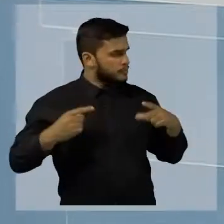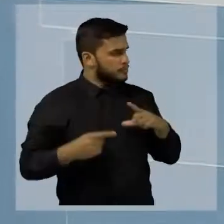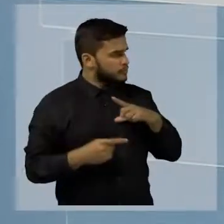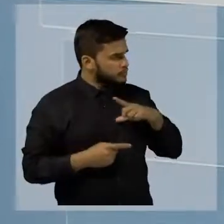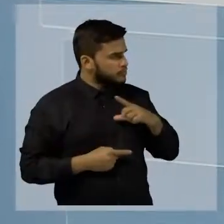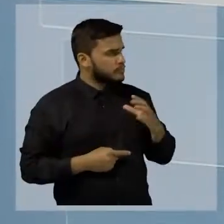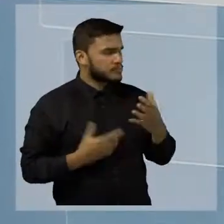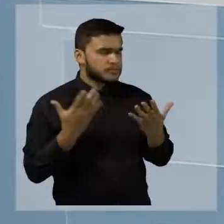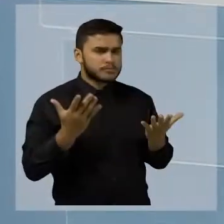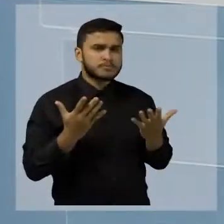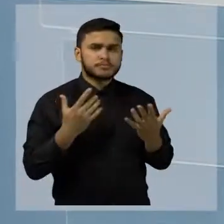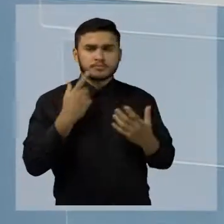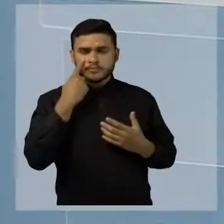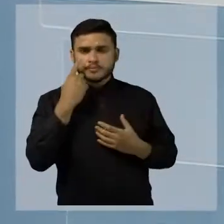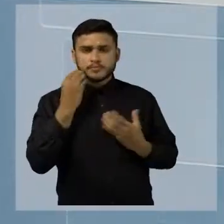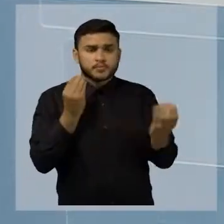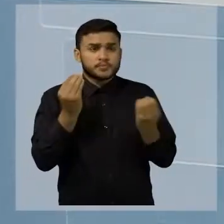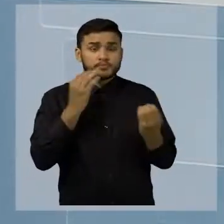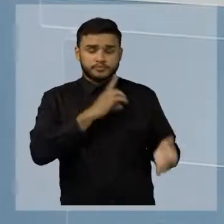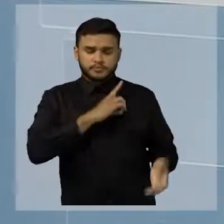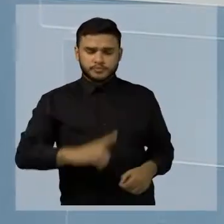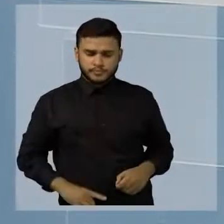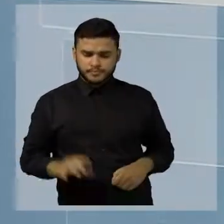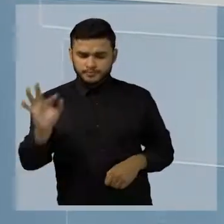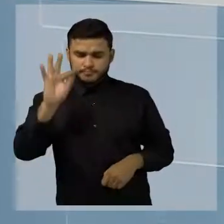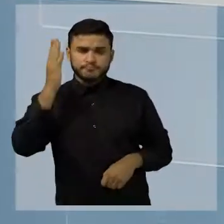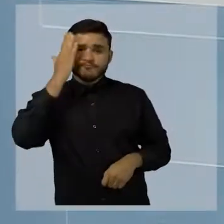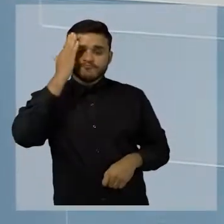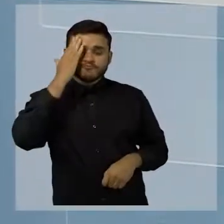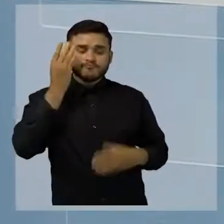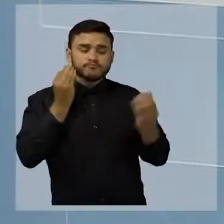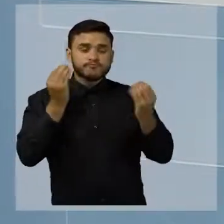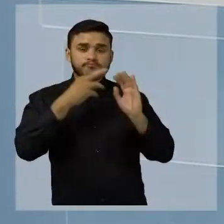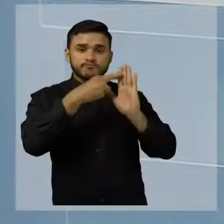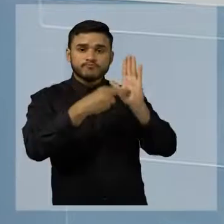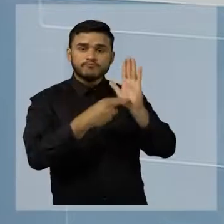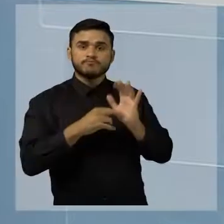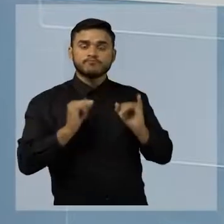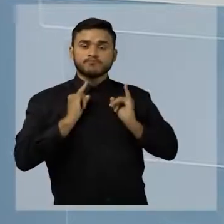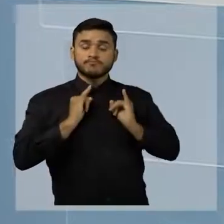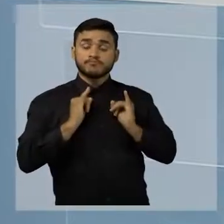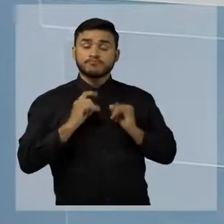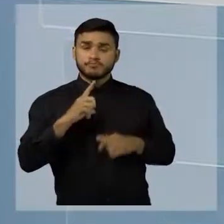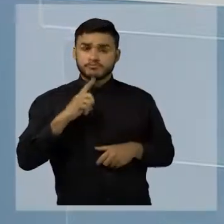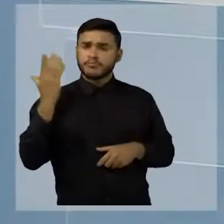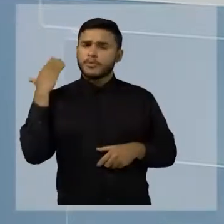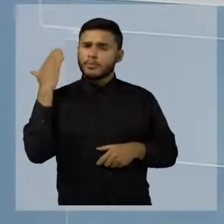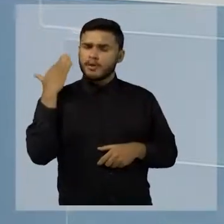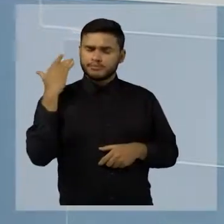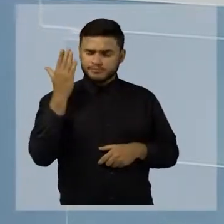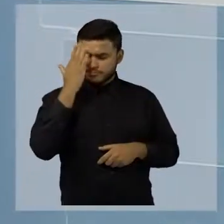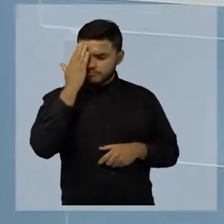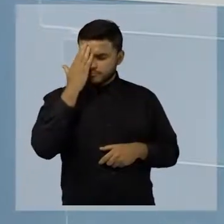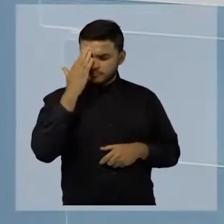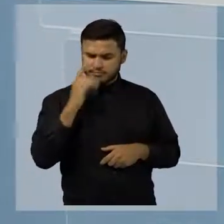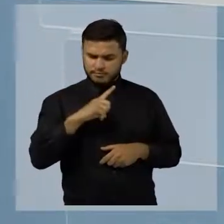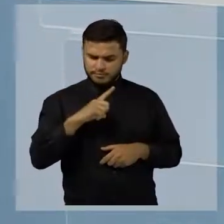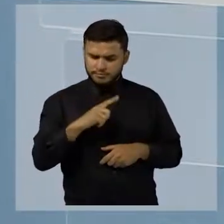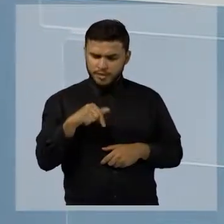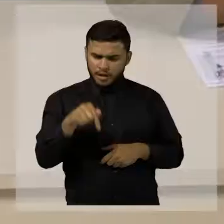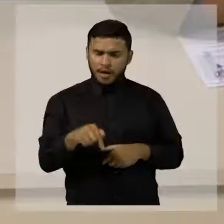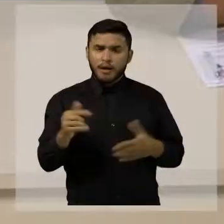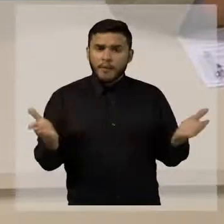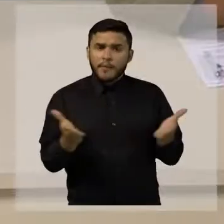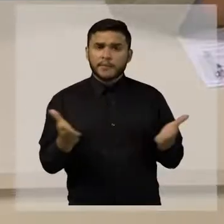né? da articulação do governo junto ao Congresso Nacional. Esta reforma da Previdência, houve outros momentos, mas esta reforma é